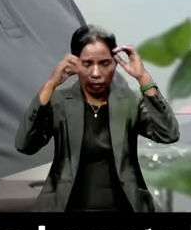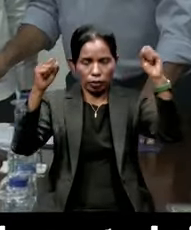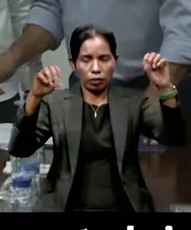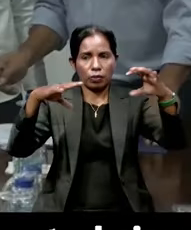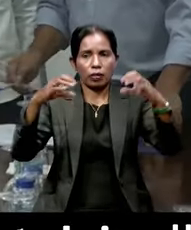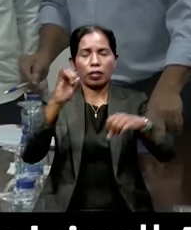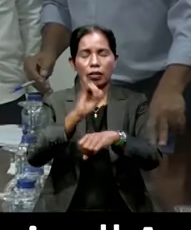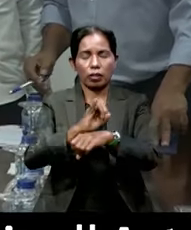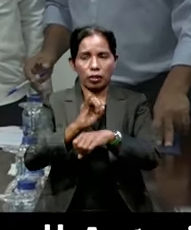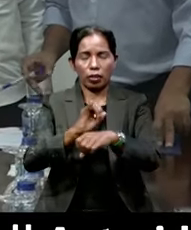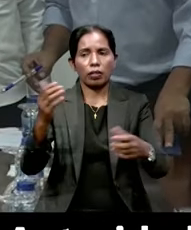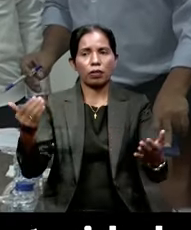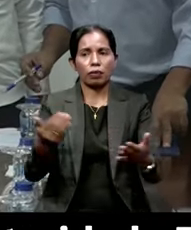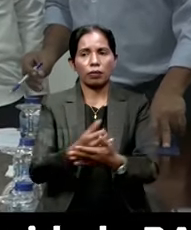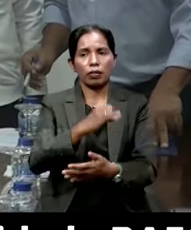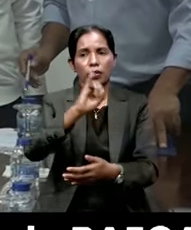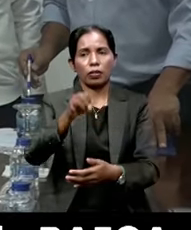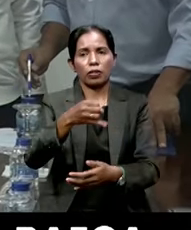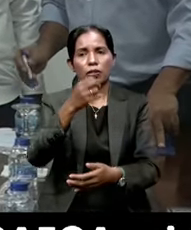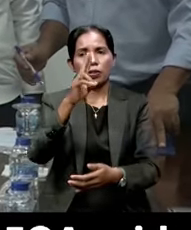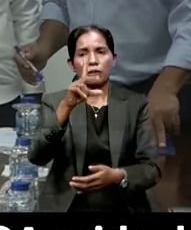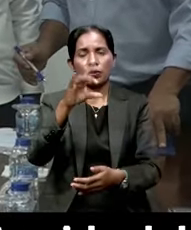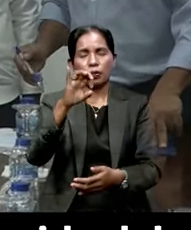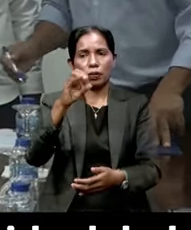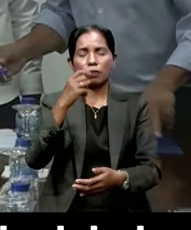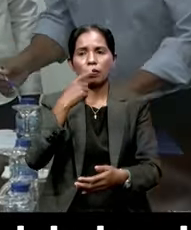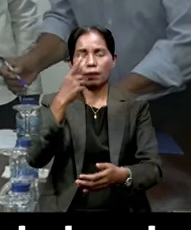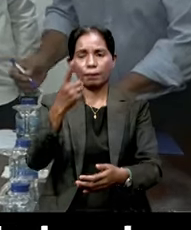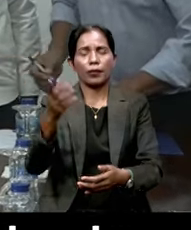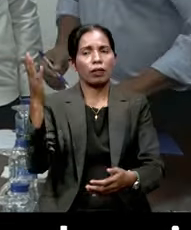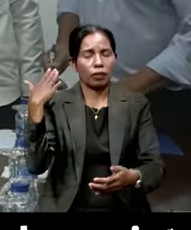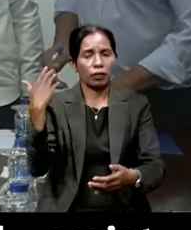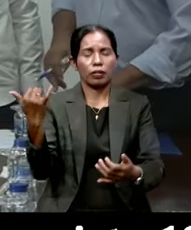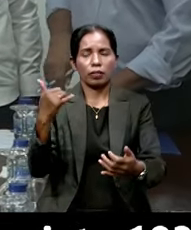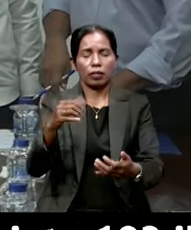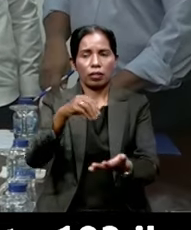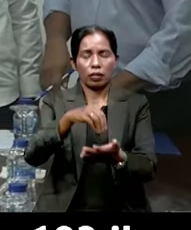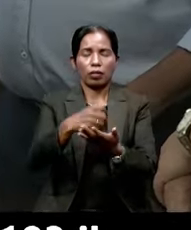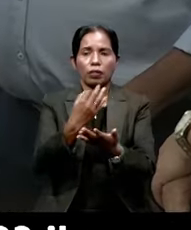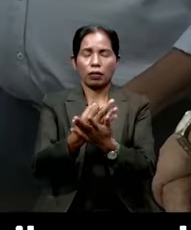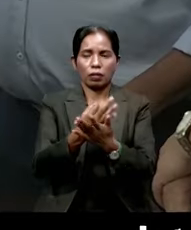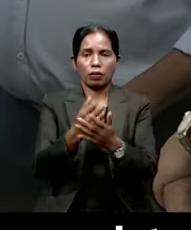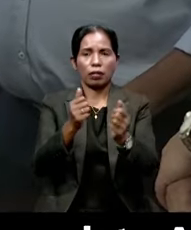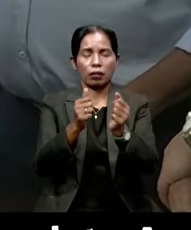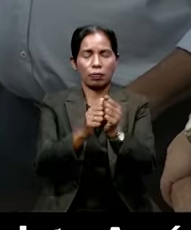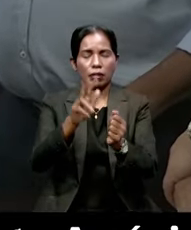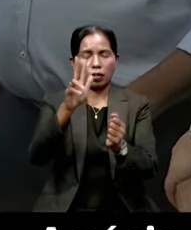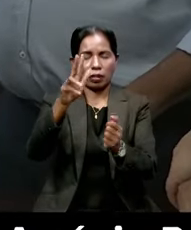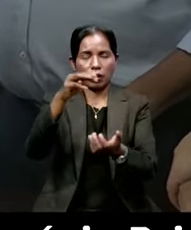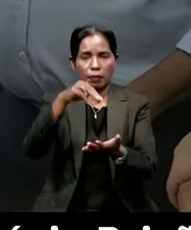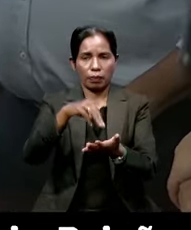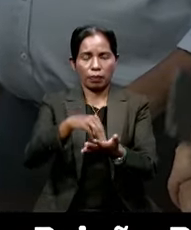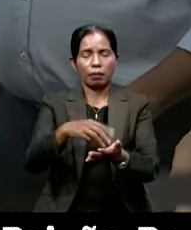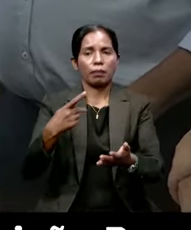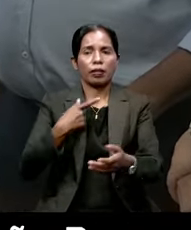Construção da Igreja FOM, Júlio Maria de Jesus Canto explica, antes de se propõe no orçamento, toca um tolorece para o Parlamento